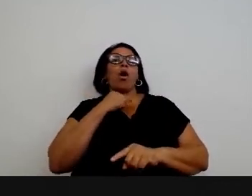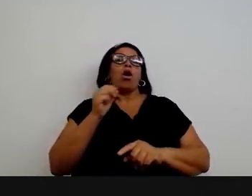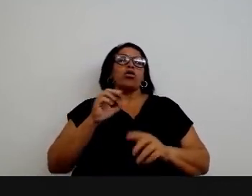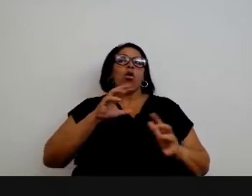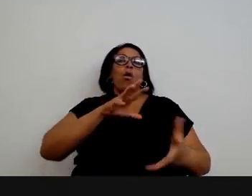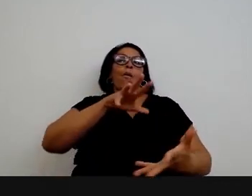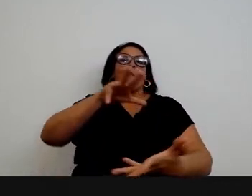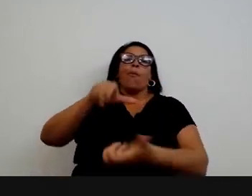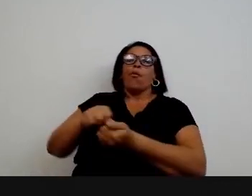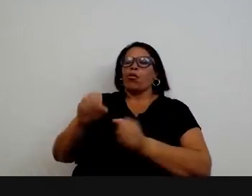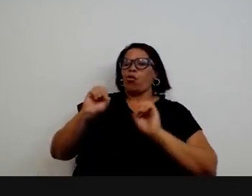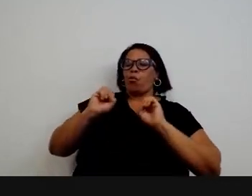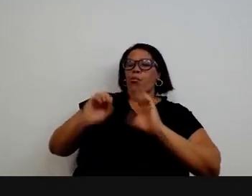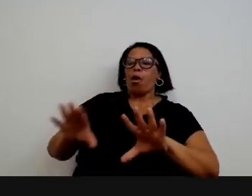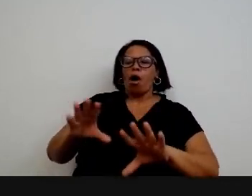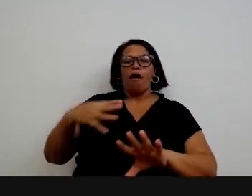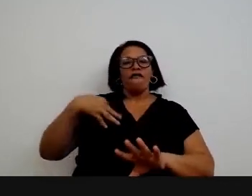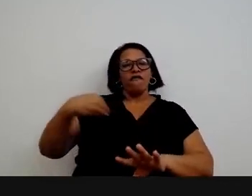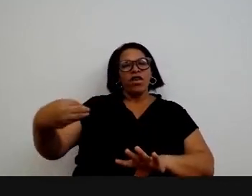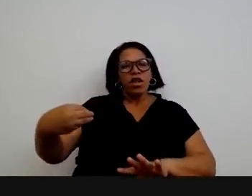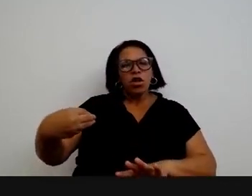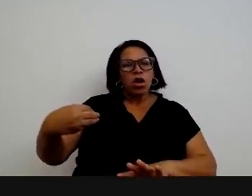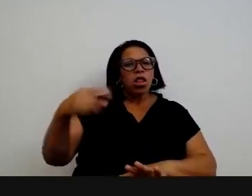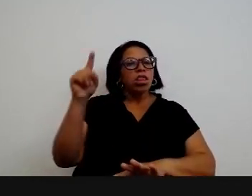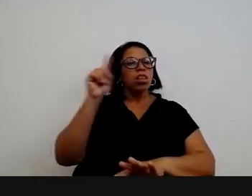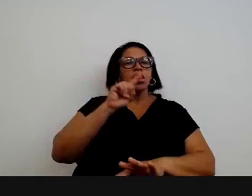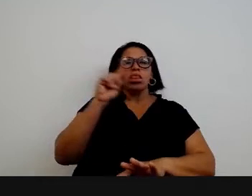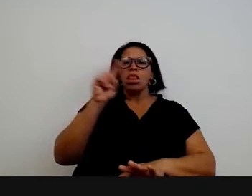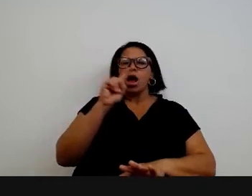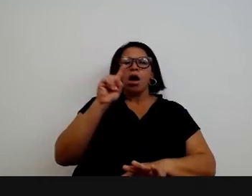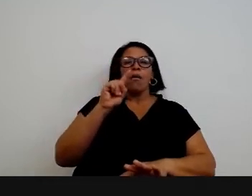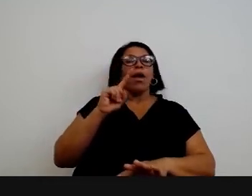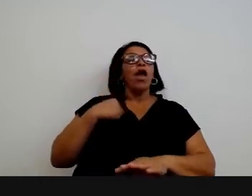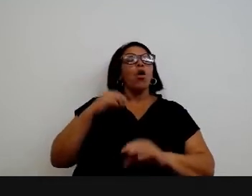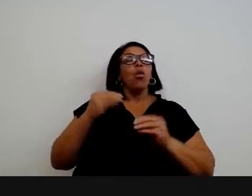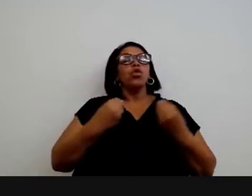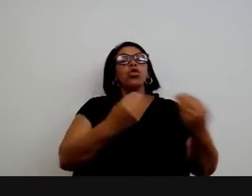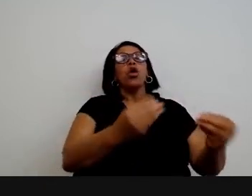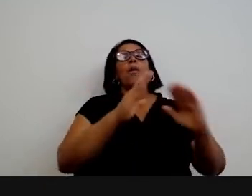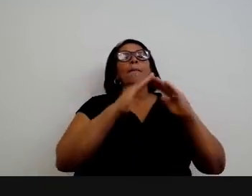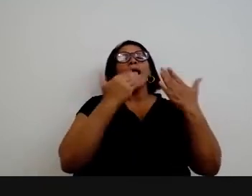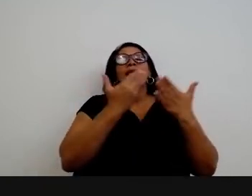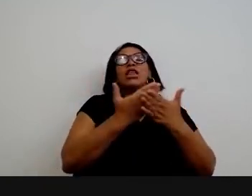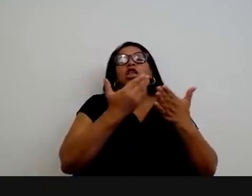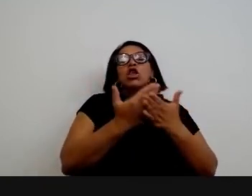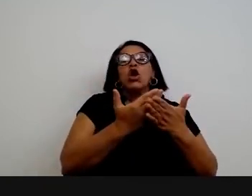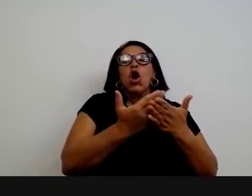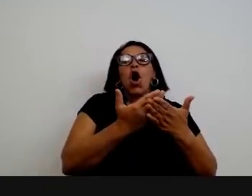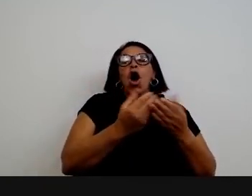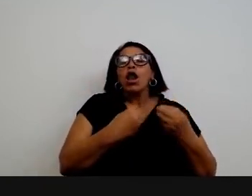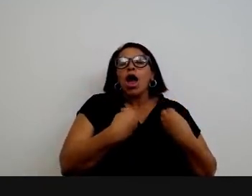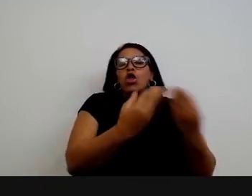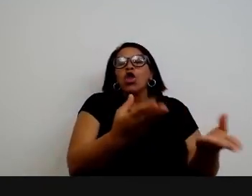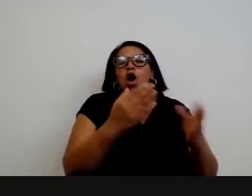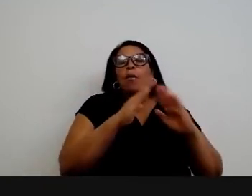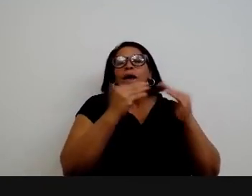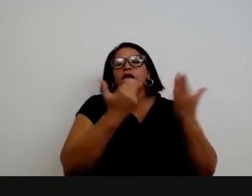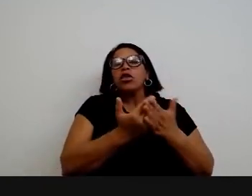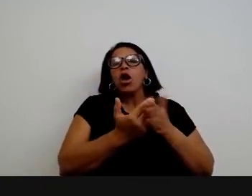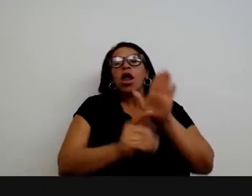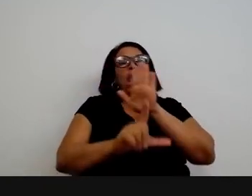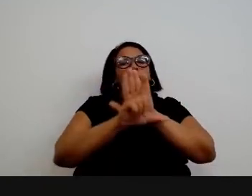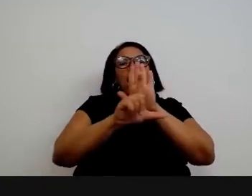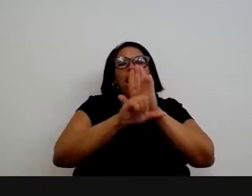criança no mundo. Eu jogo uma criança, eu coloco uma criança na escola. E não à toa eu exijo por lei que